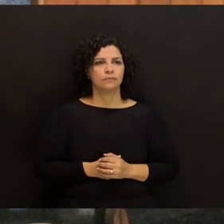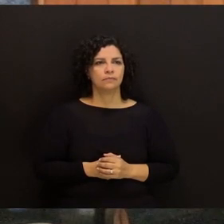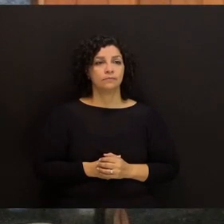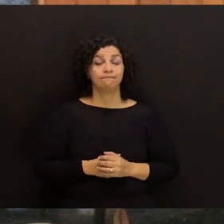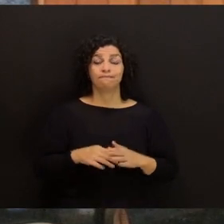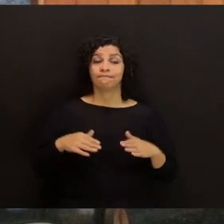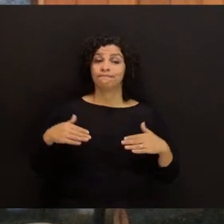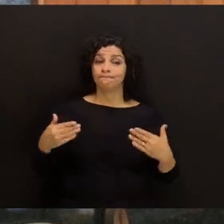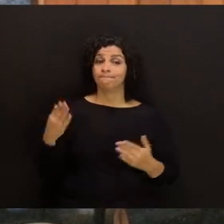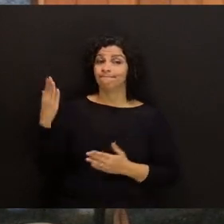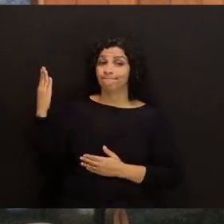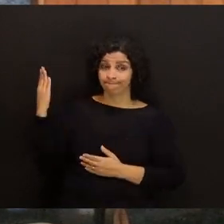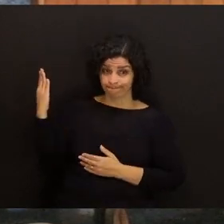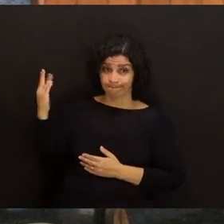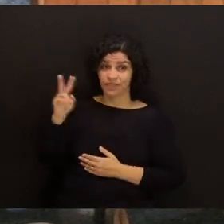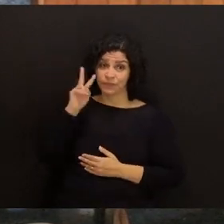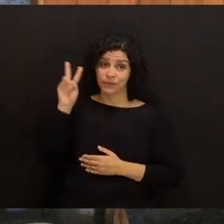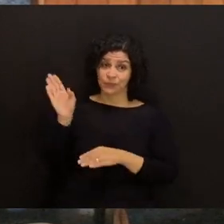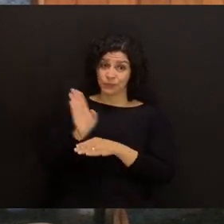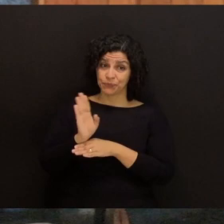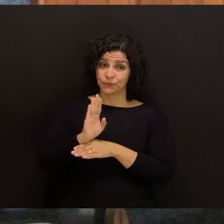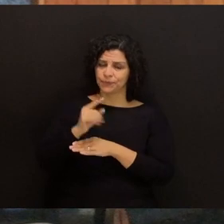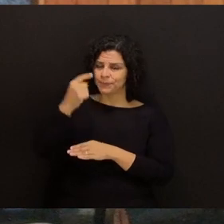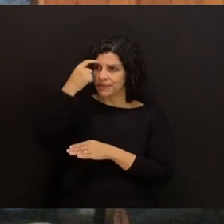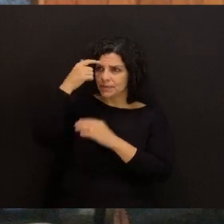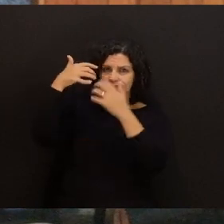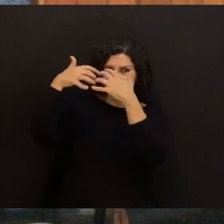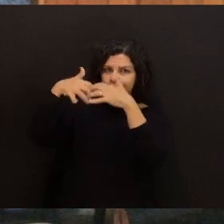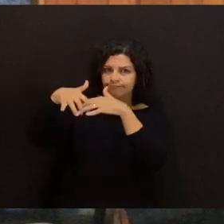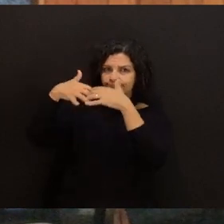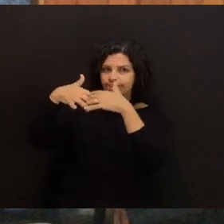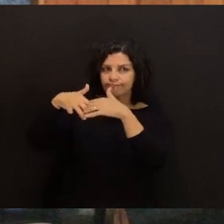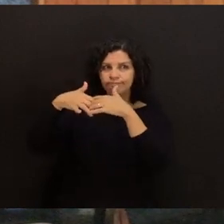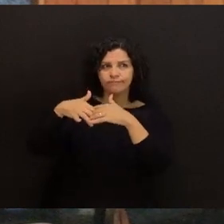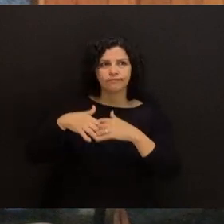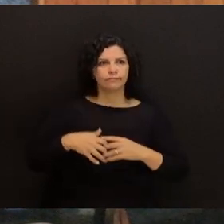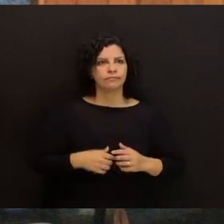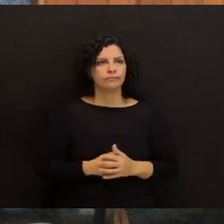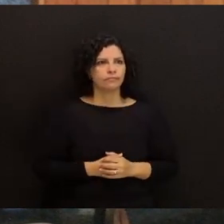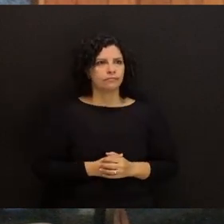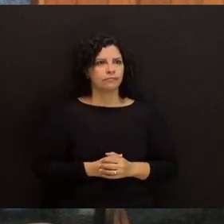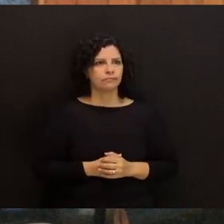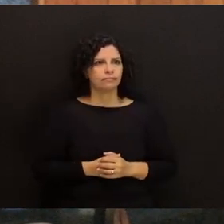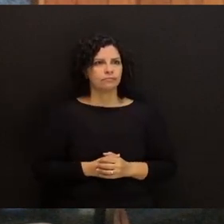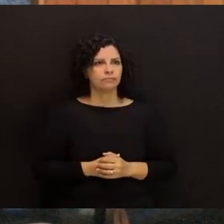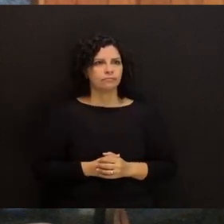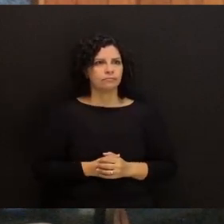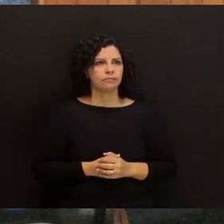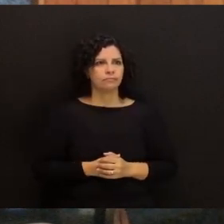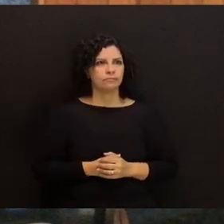gente então é isso vamos refletir dá uma parte da revelado